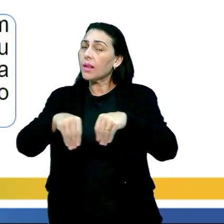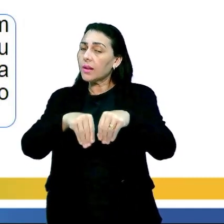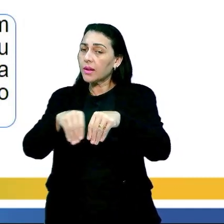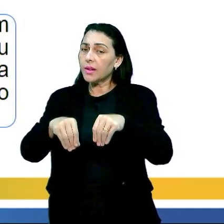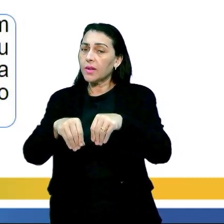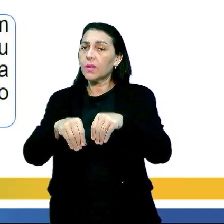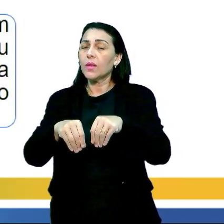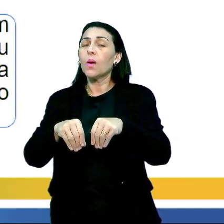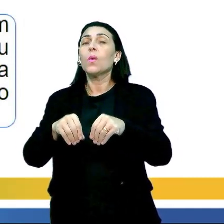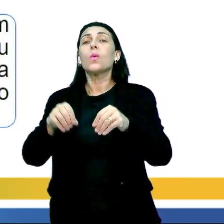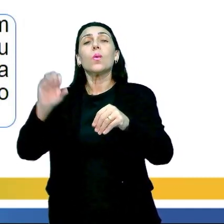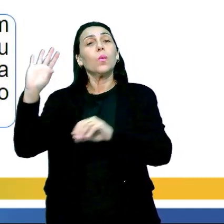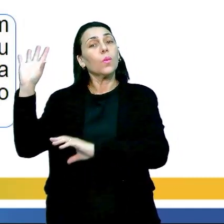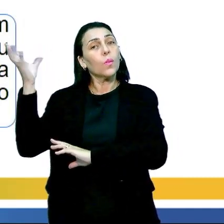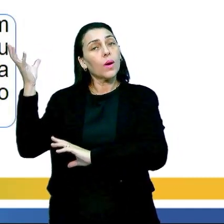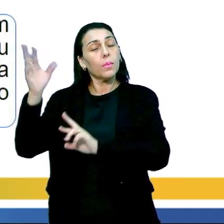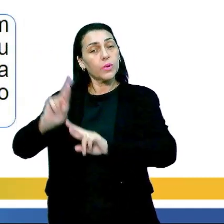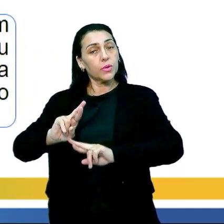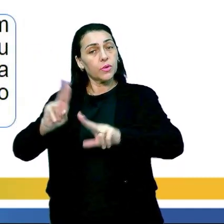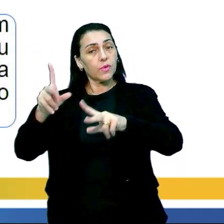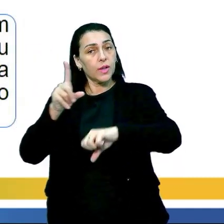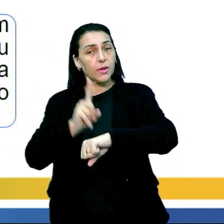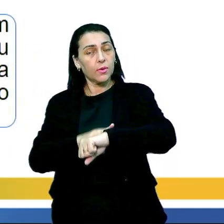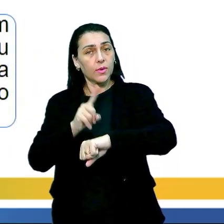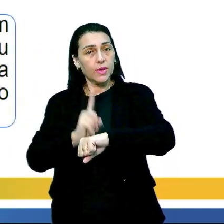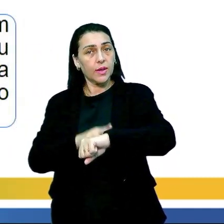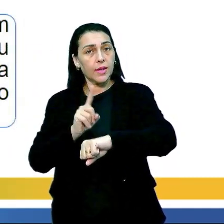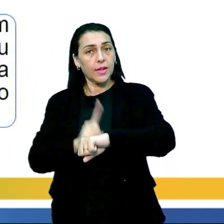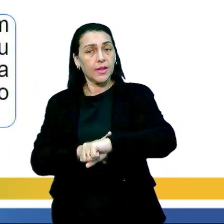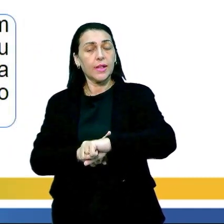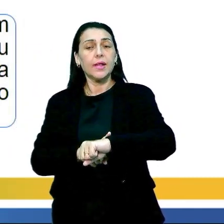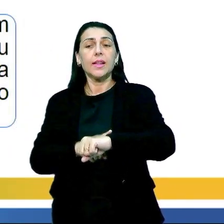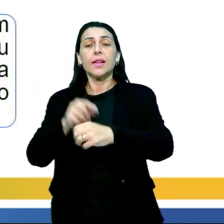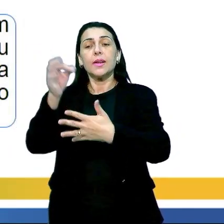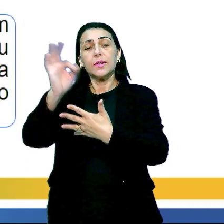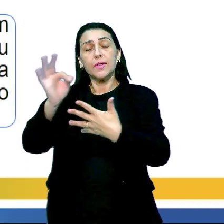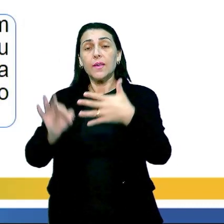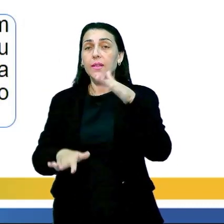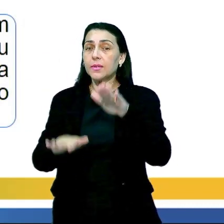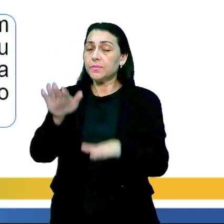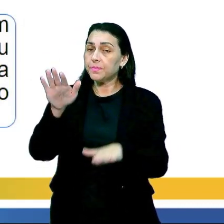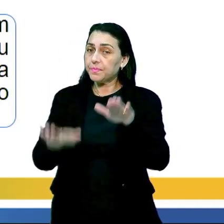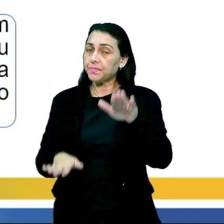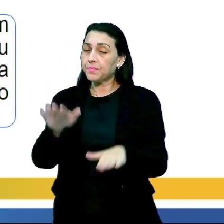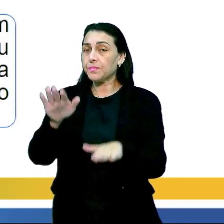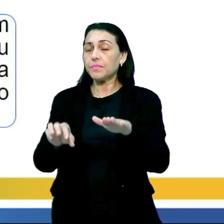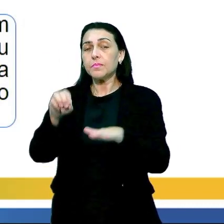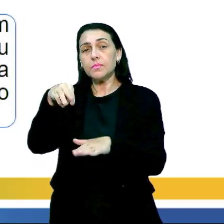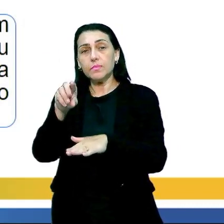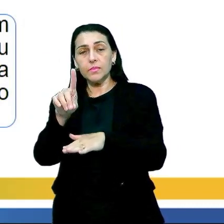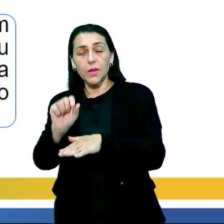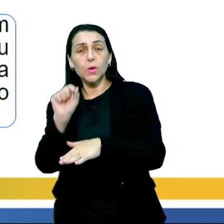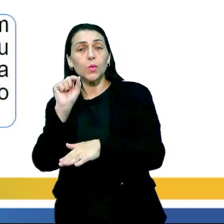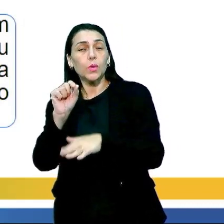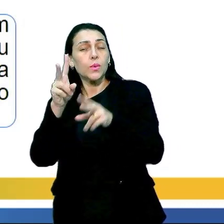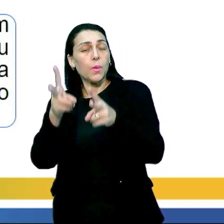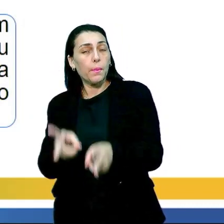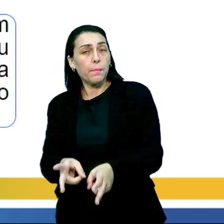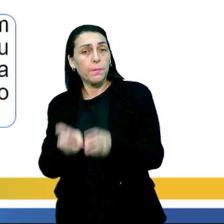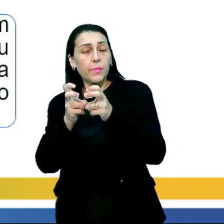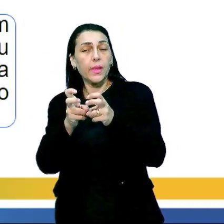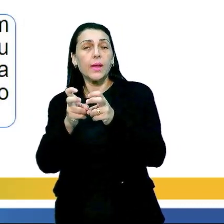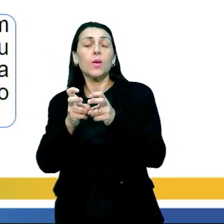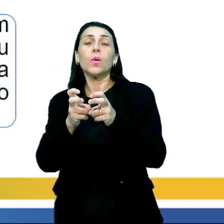terrestre. Então, o clima, diferente do tempo, ele é classificado de acordo com a média do que se observou